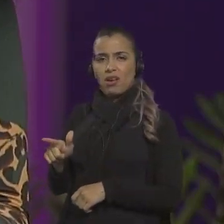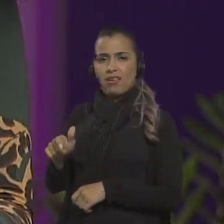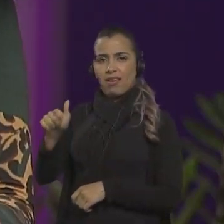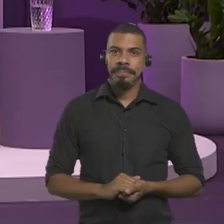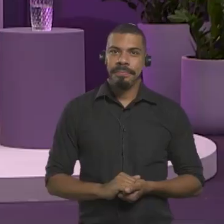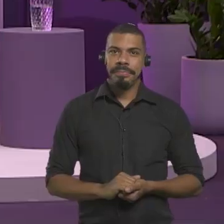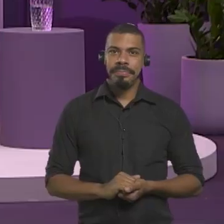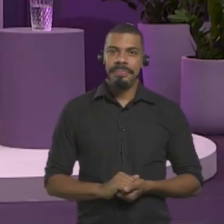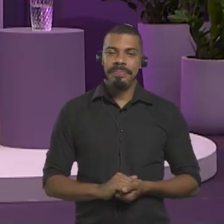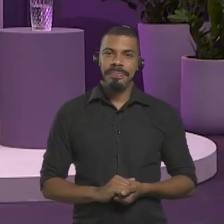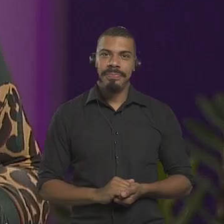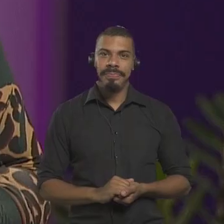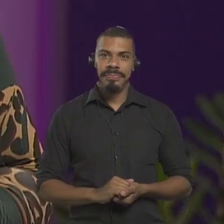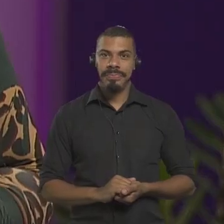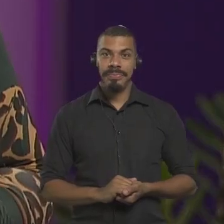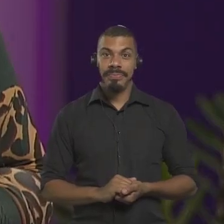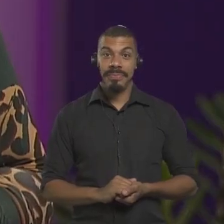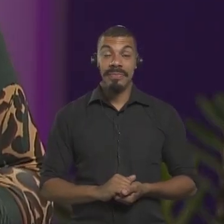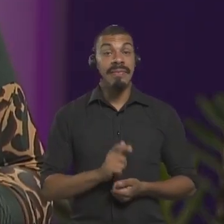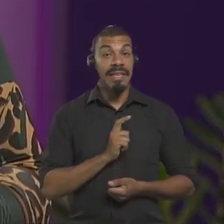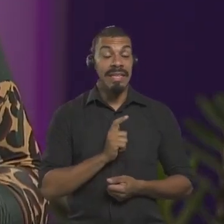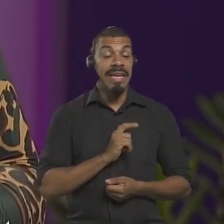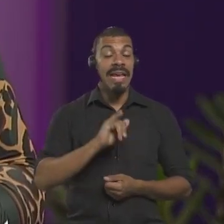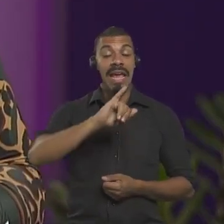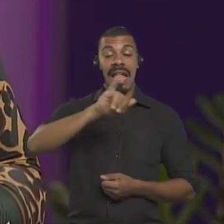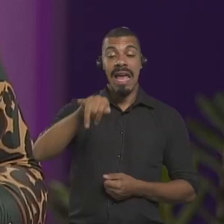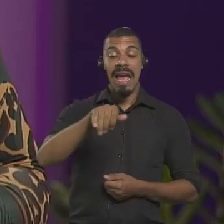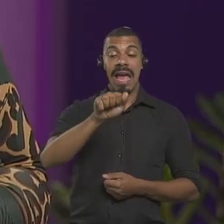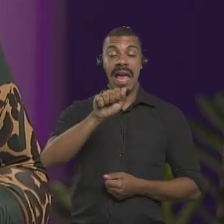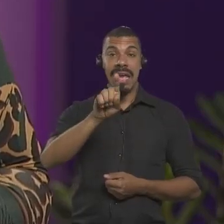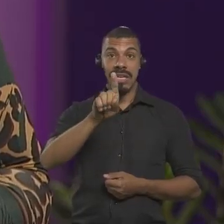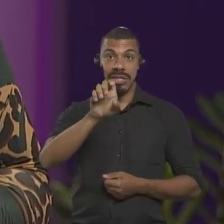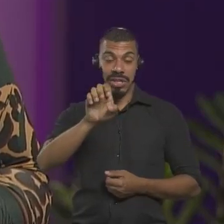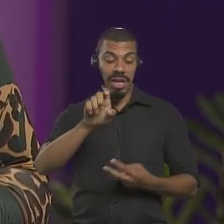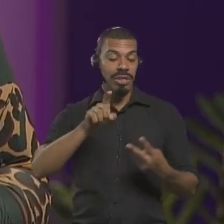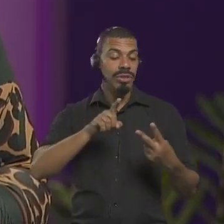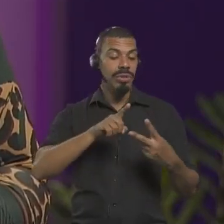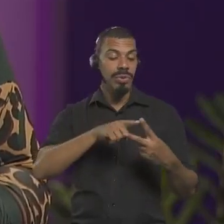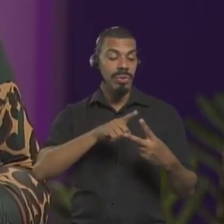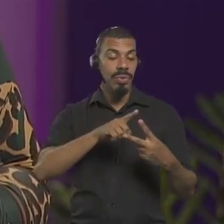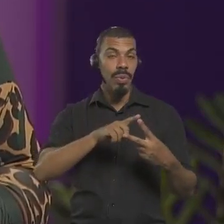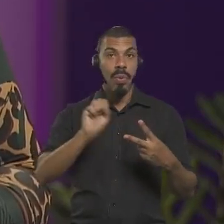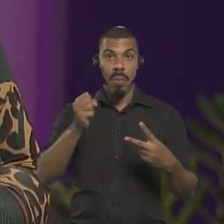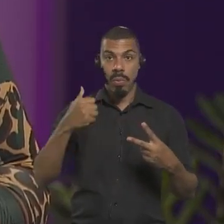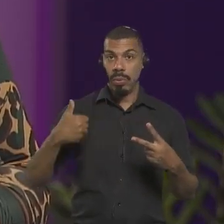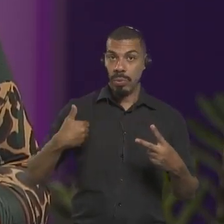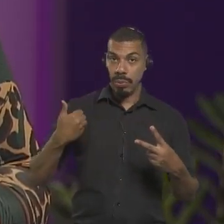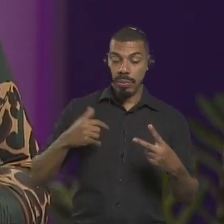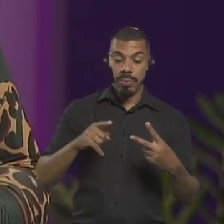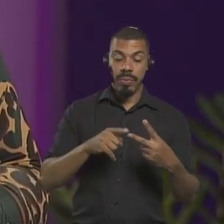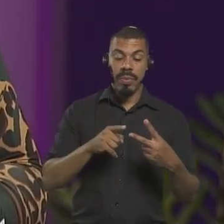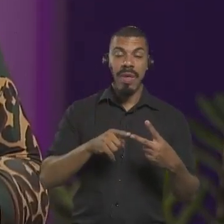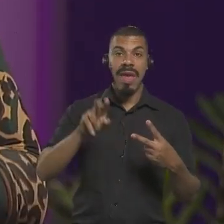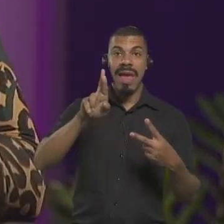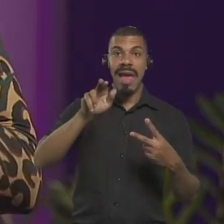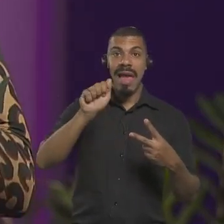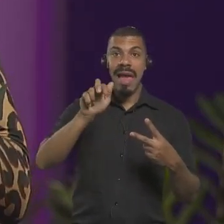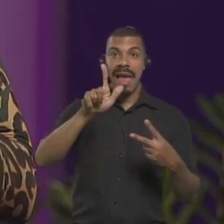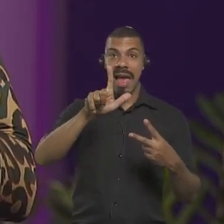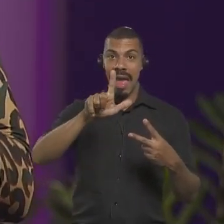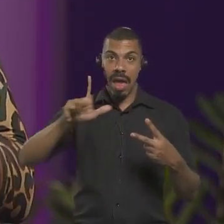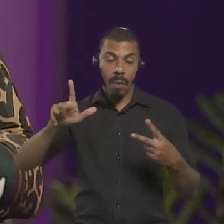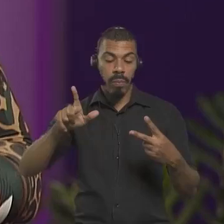não a mim. Então eu tenho a Jade com 8 anos, eu tenho o Rael com 5 anos. E Jade,